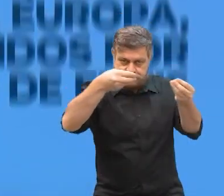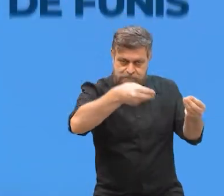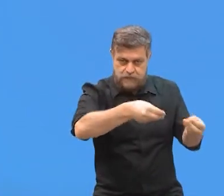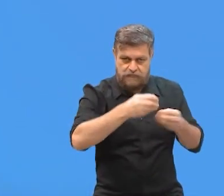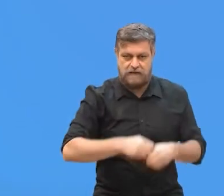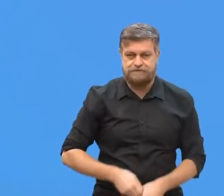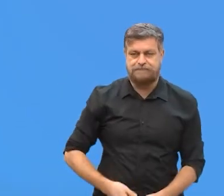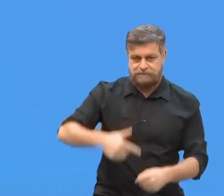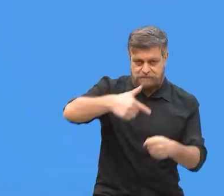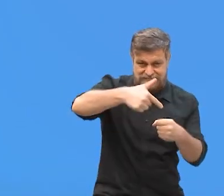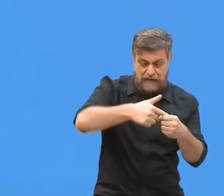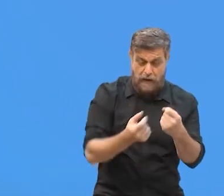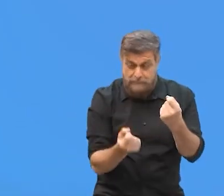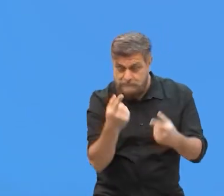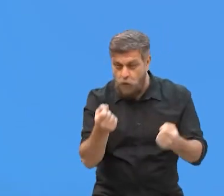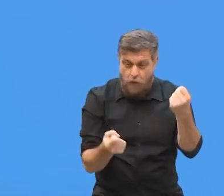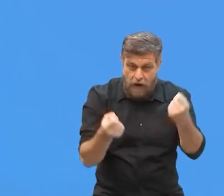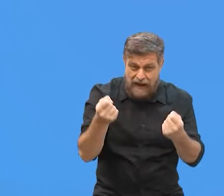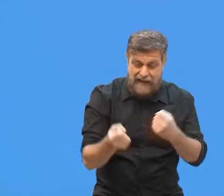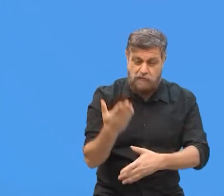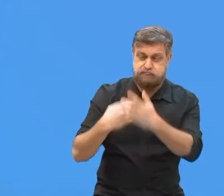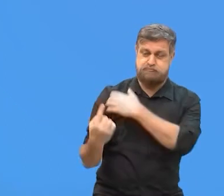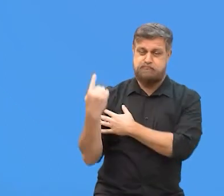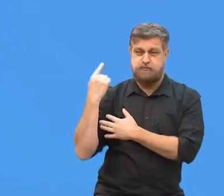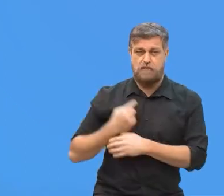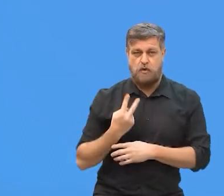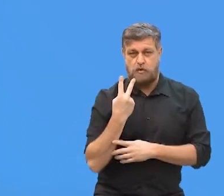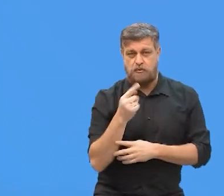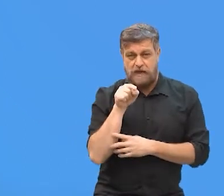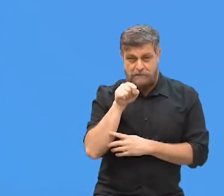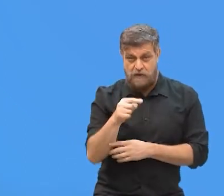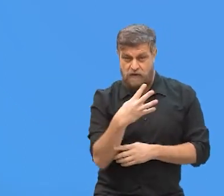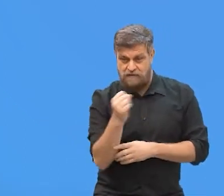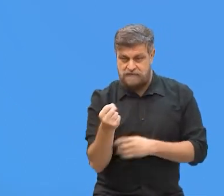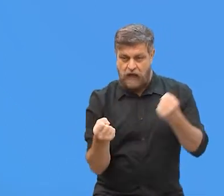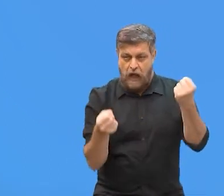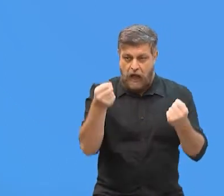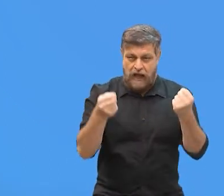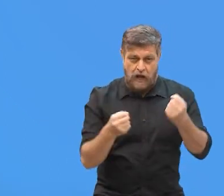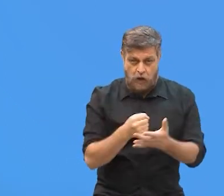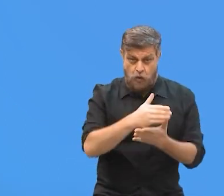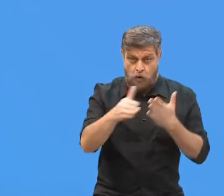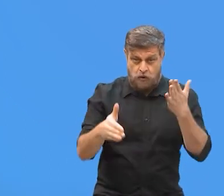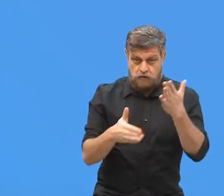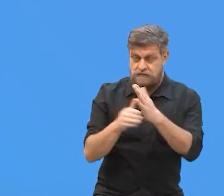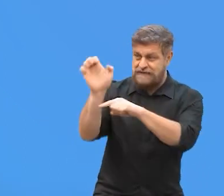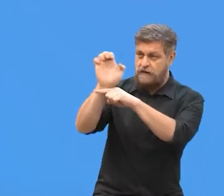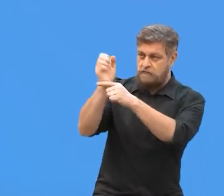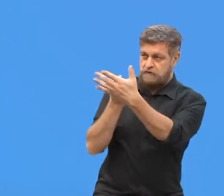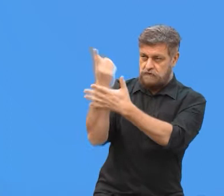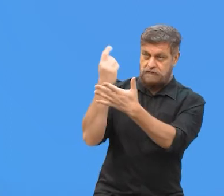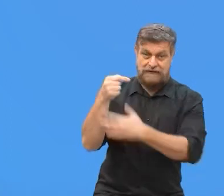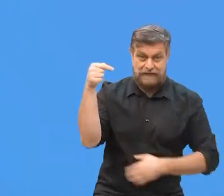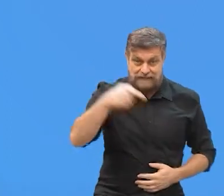tambores. Os poucos veículos em circulação na época, aproximadamente 2.400, todos importados da Europa, eram